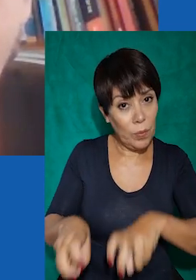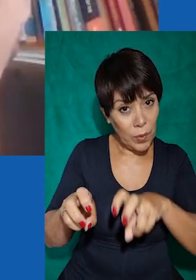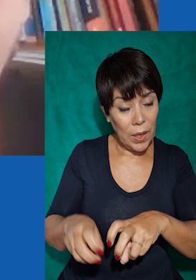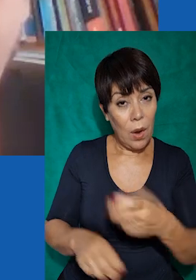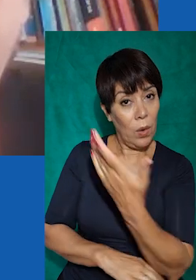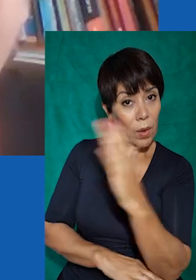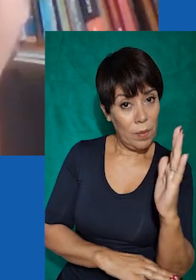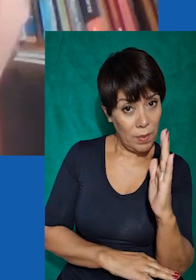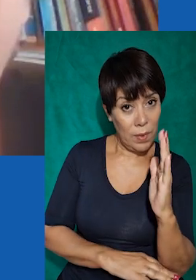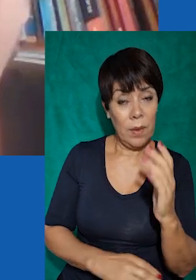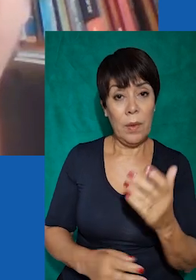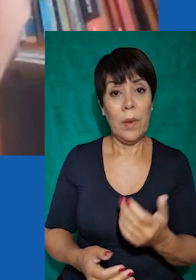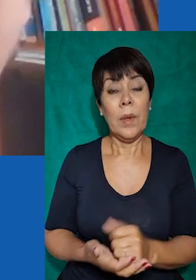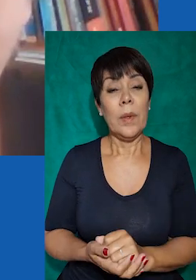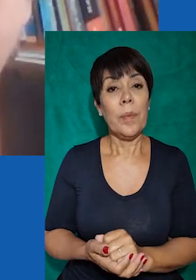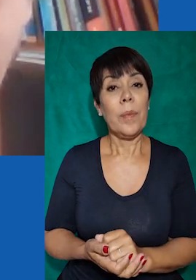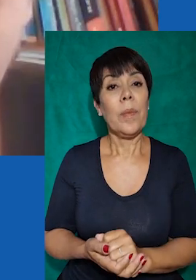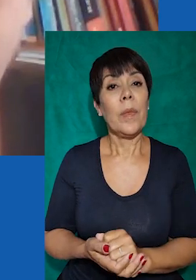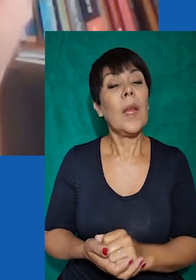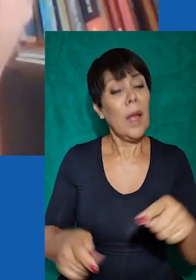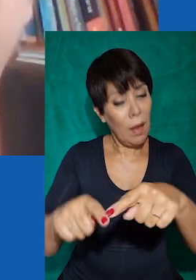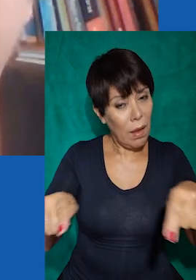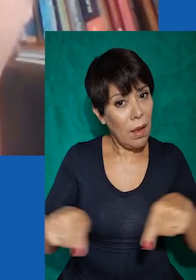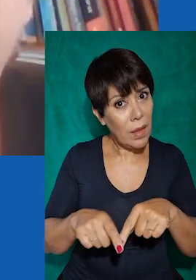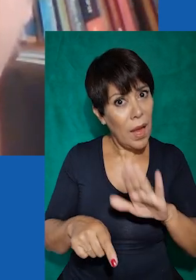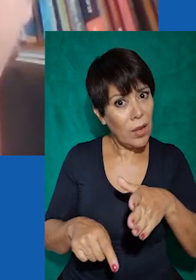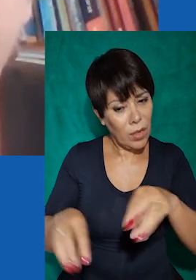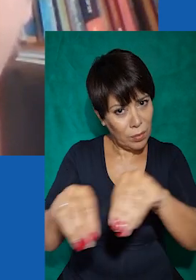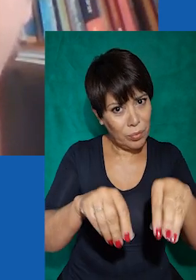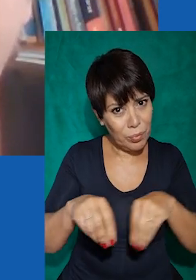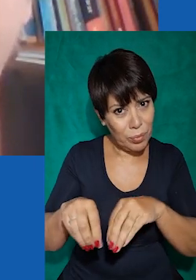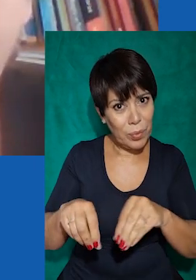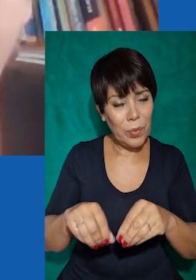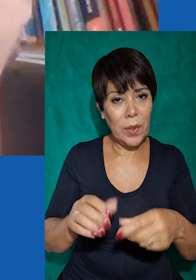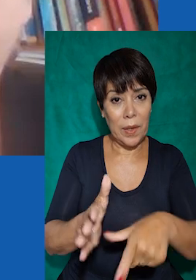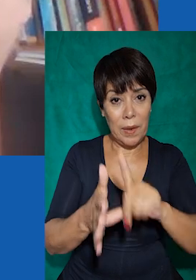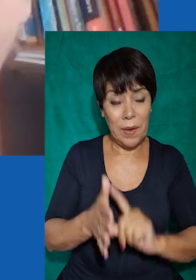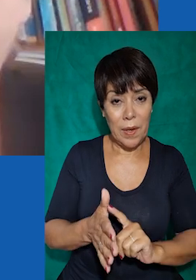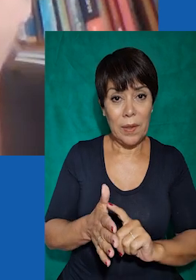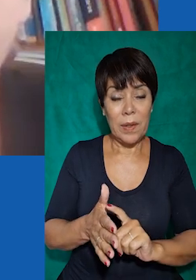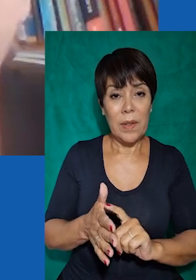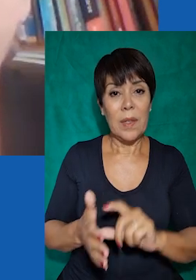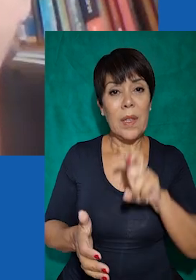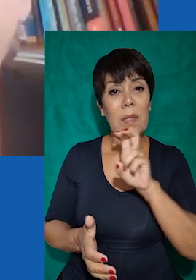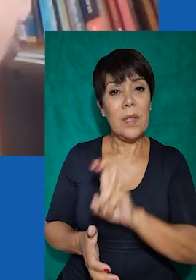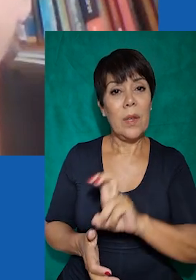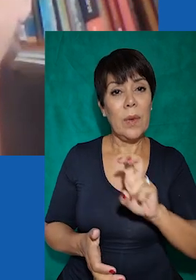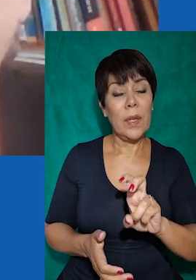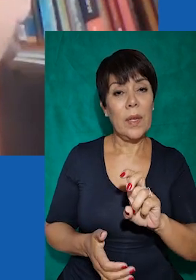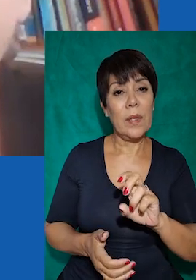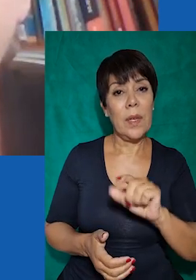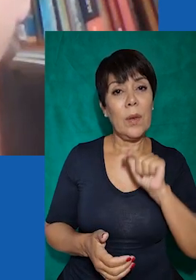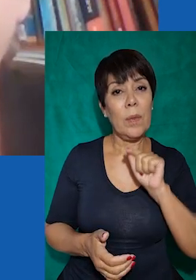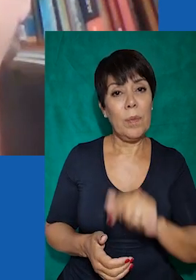né, ambientais, essa mesma terra, né, que tinha 55